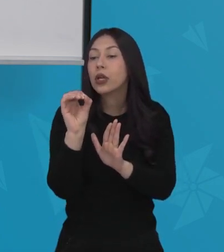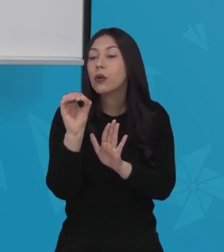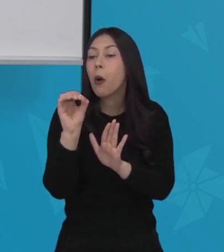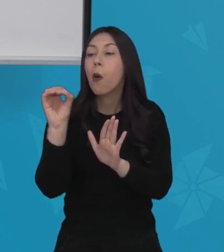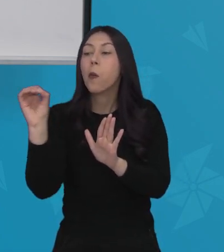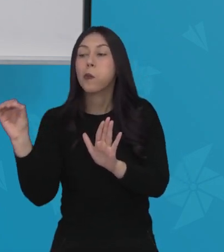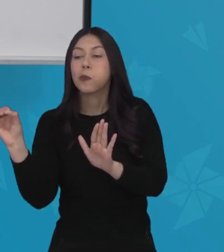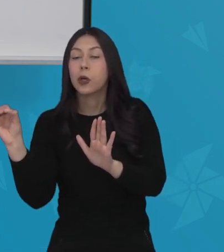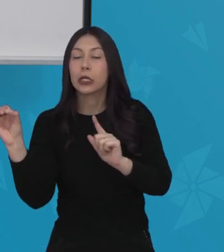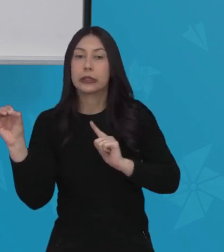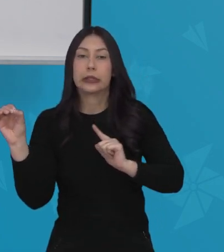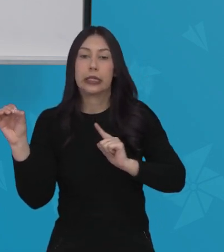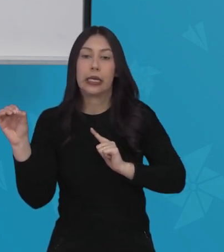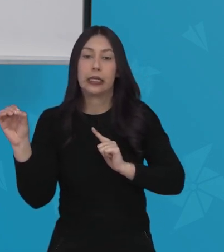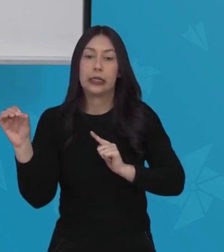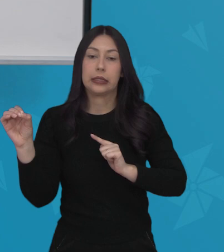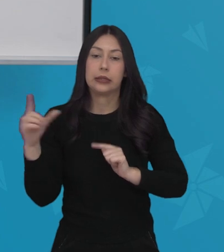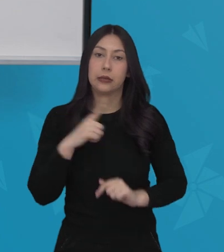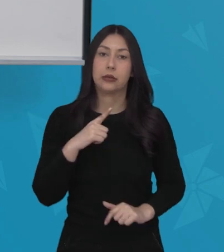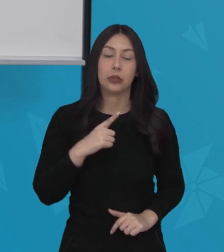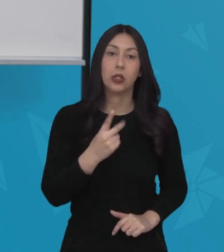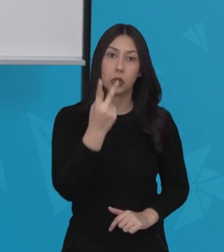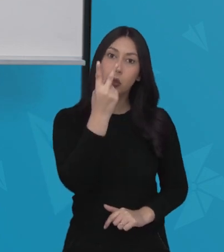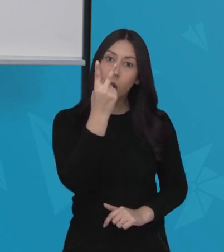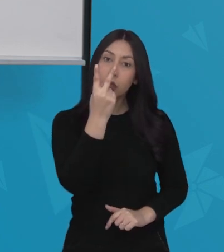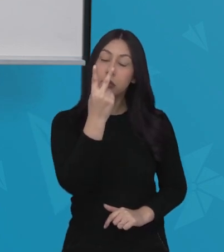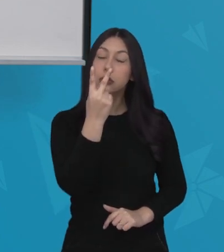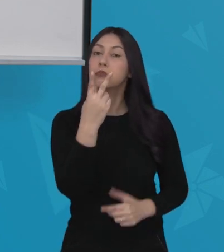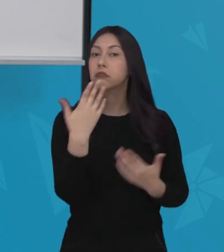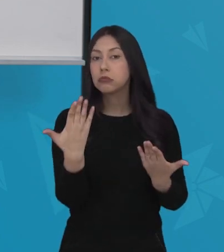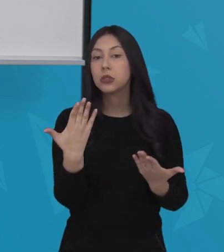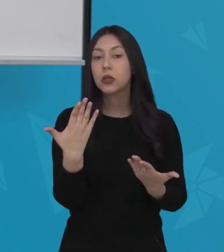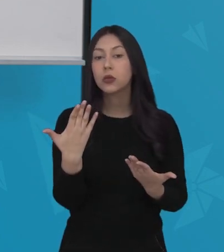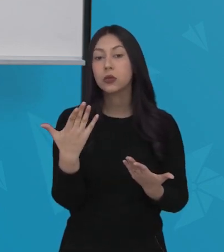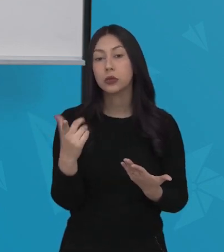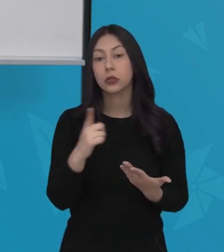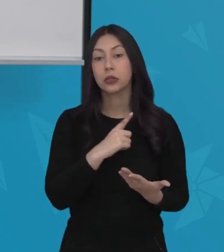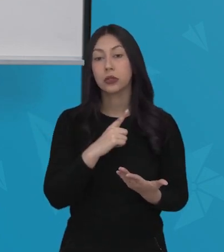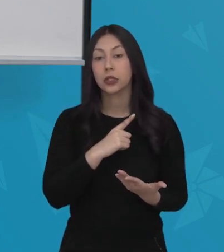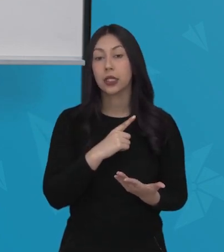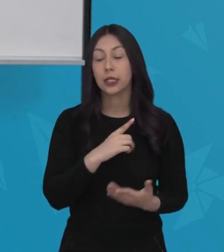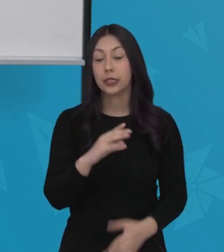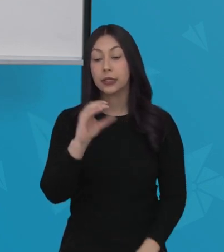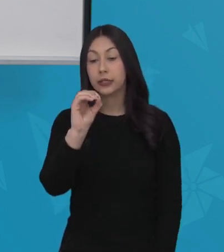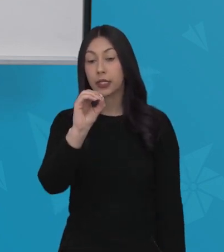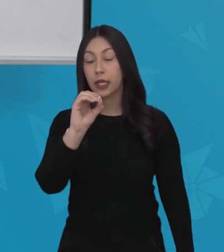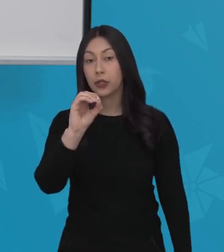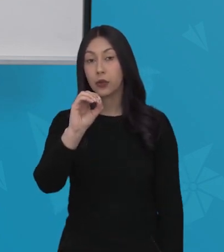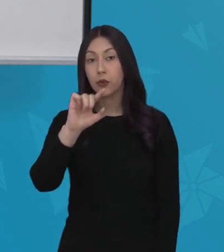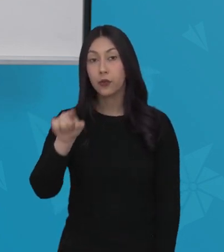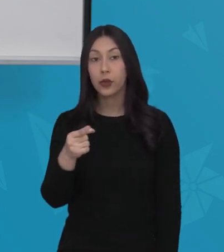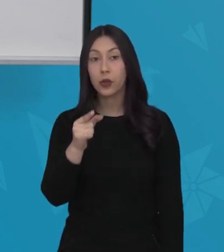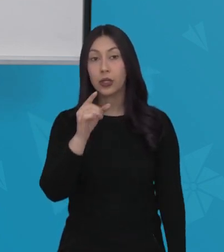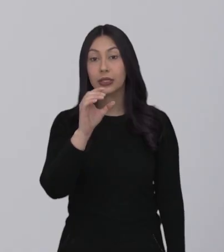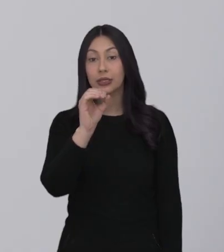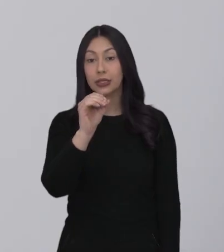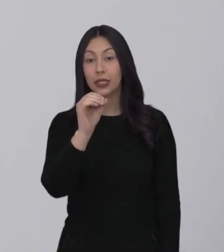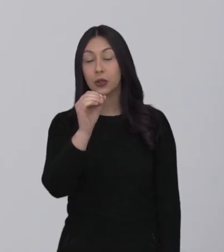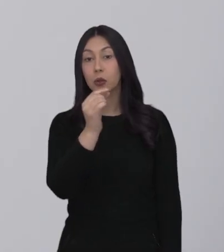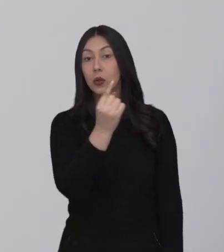número. Aqui a gente tem duas vezes o zero, um antes da vírgula e os que estão após a vírgula. Eu tenho duas vezes o algarismo zero aparecendo